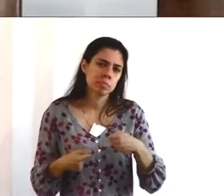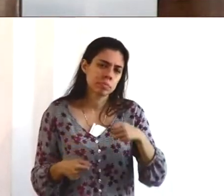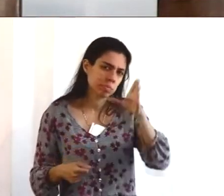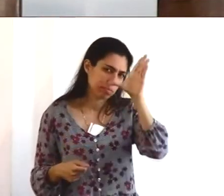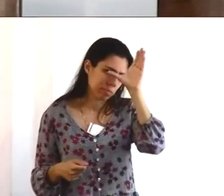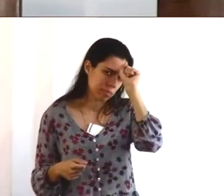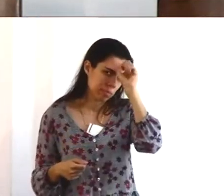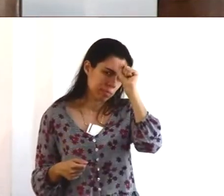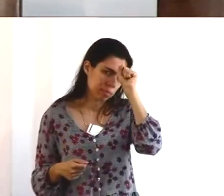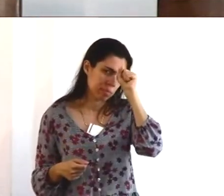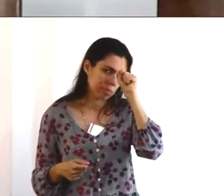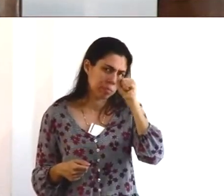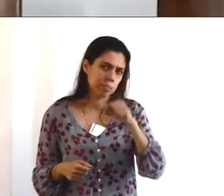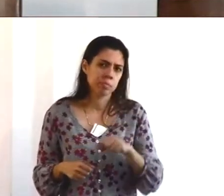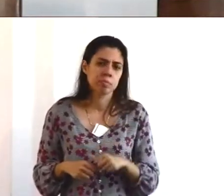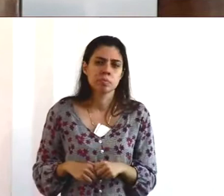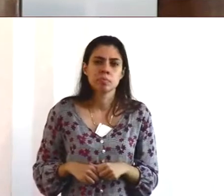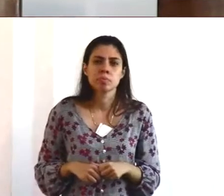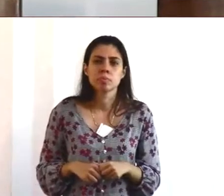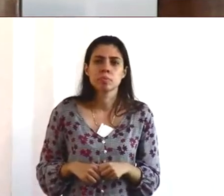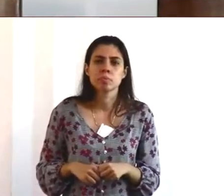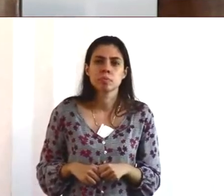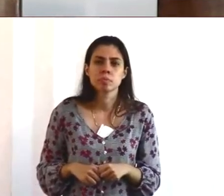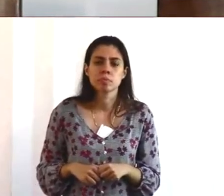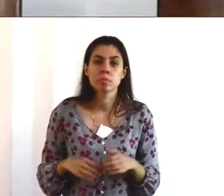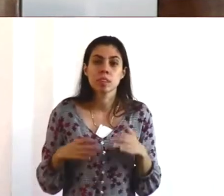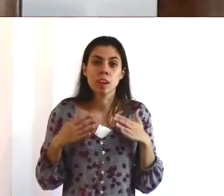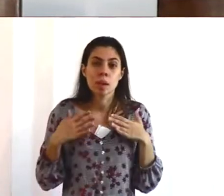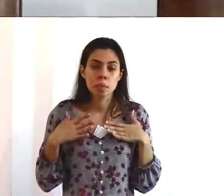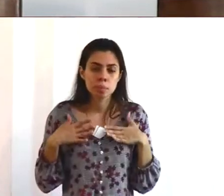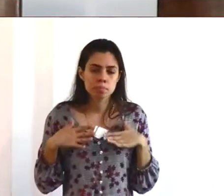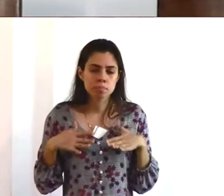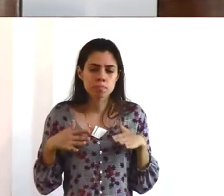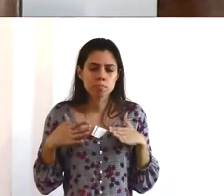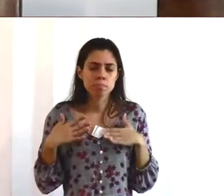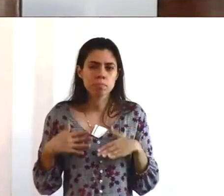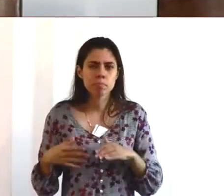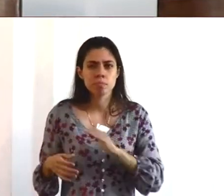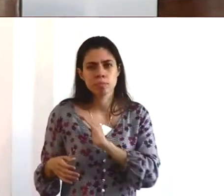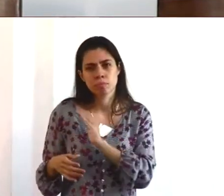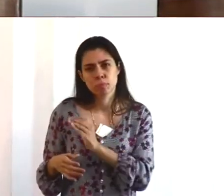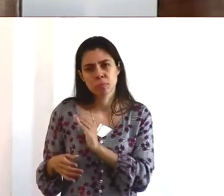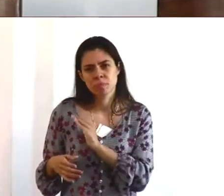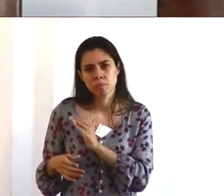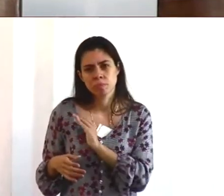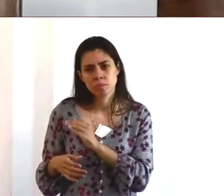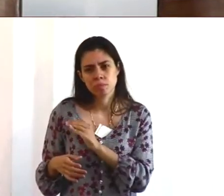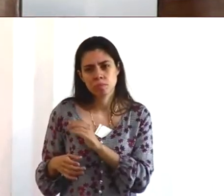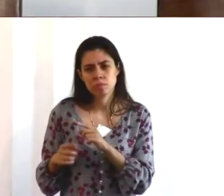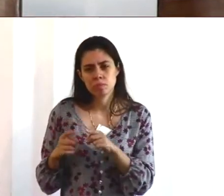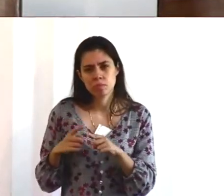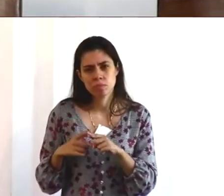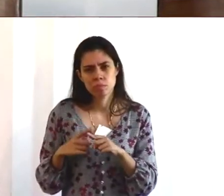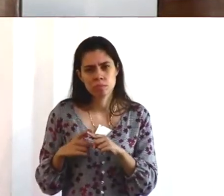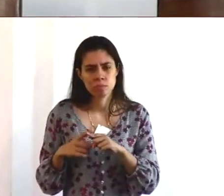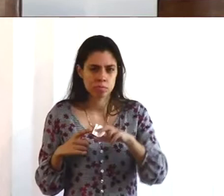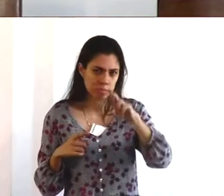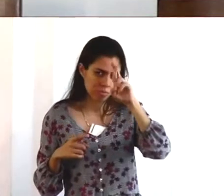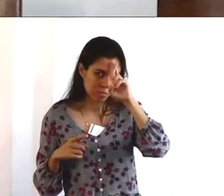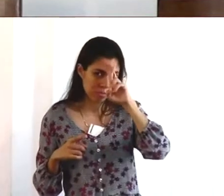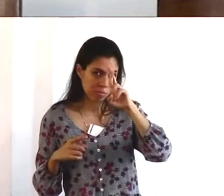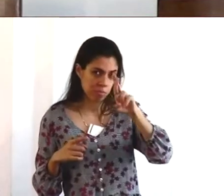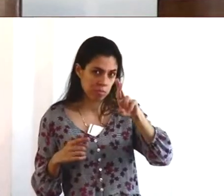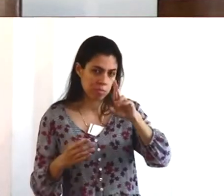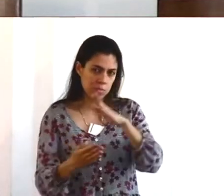em primeiro lugar, que nós precisamos aquietar o nosso coração, porque o Senhor é o nosso